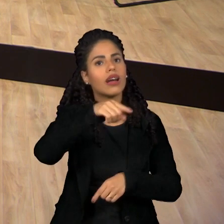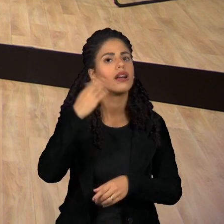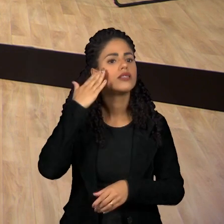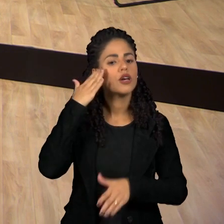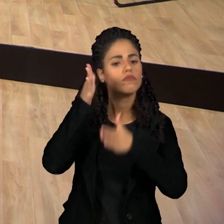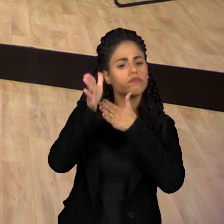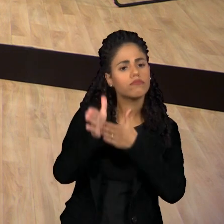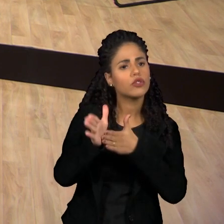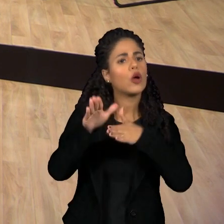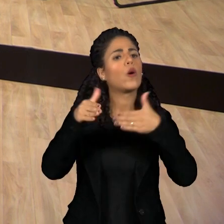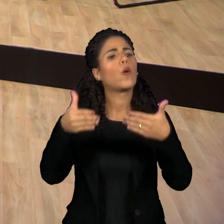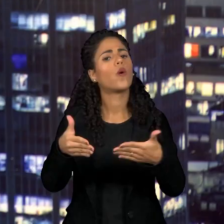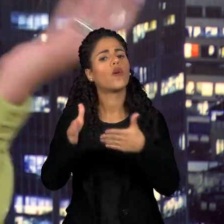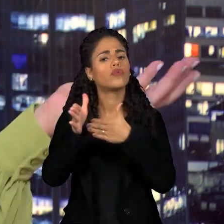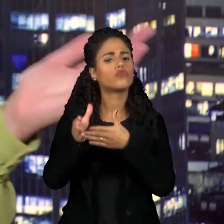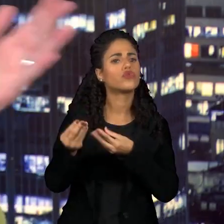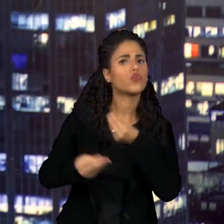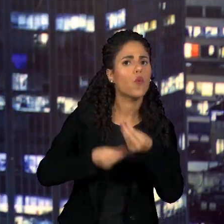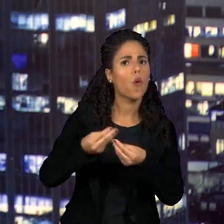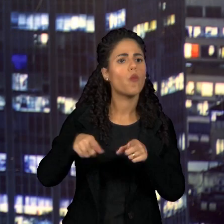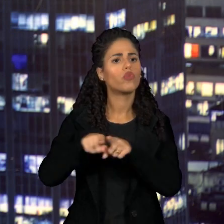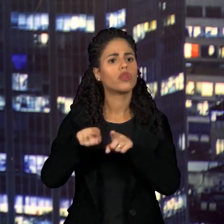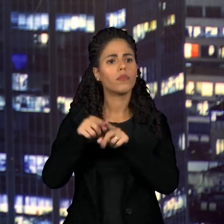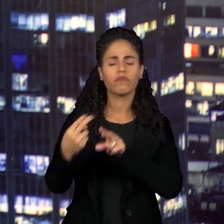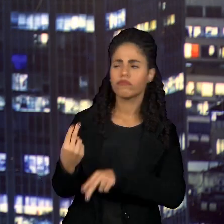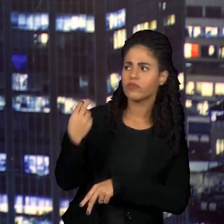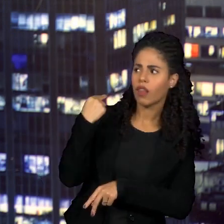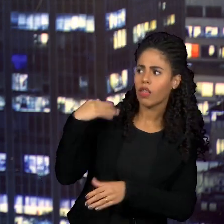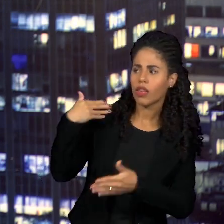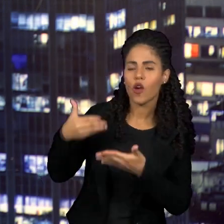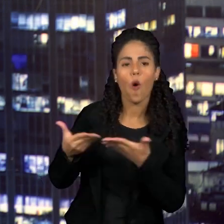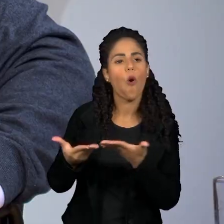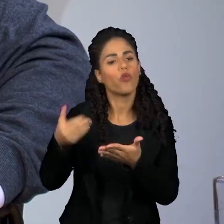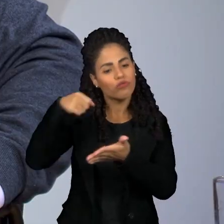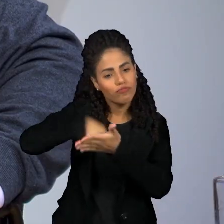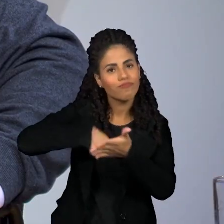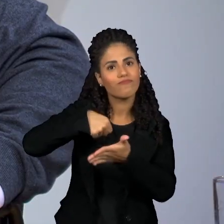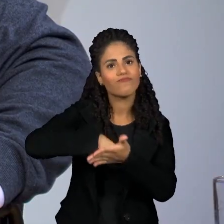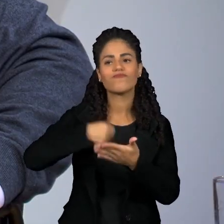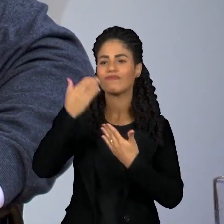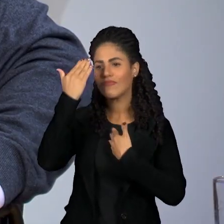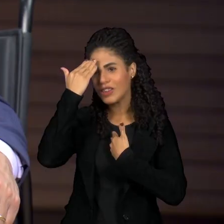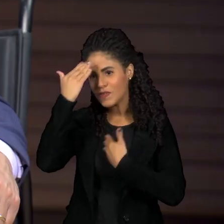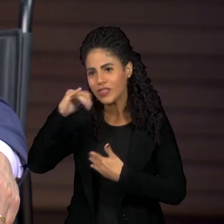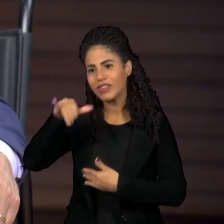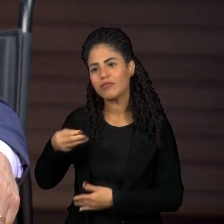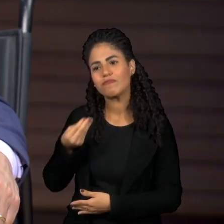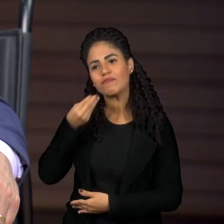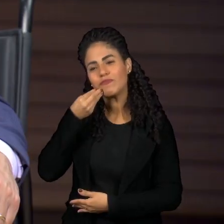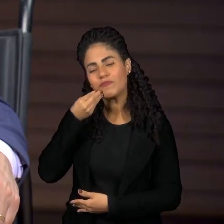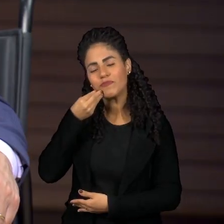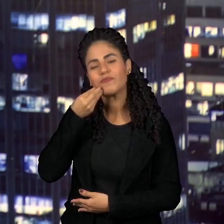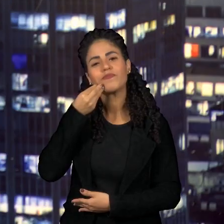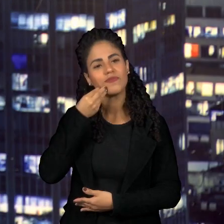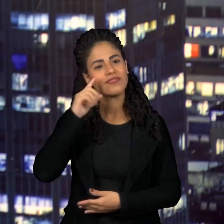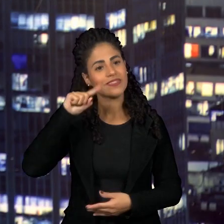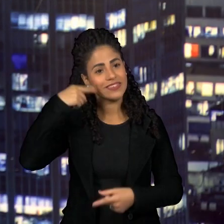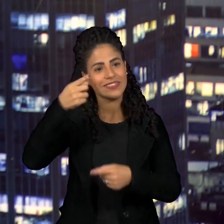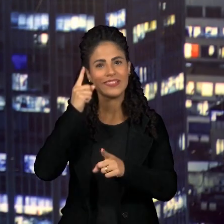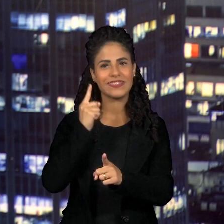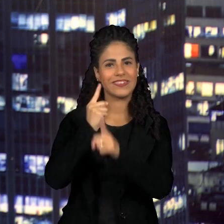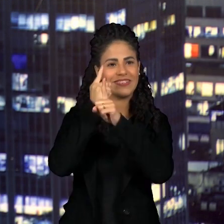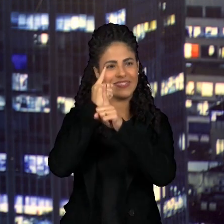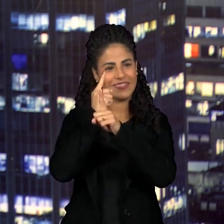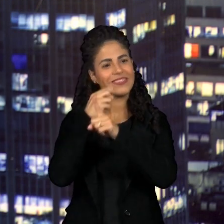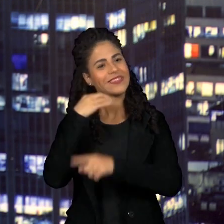nós vamos, onde estamos, é importante também olhar para trás, né? Obrigada pela conversa. Obrigado de hoje. Você, muito bom. Obrigado. Até a próxima. Até a